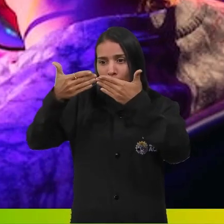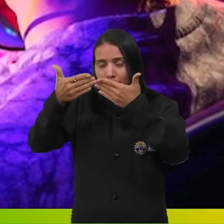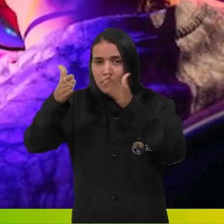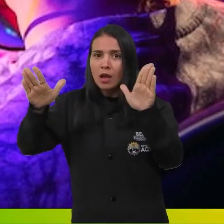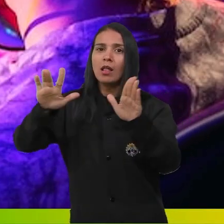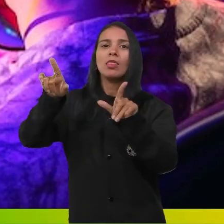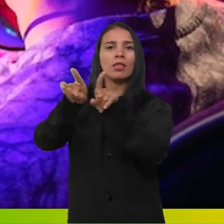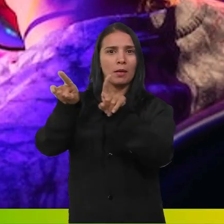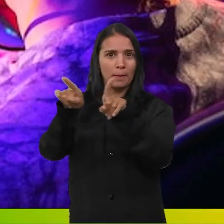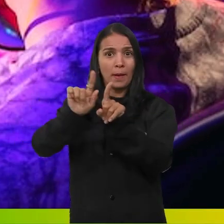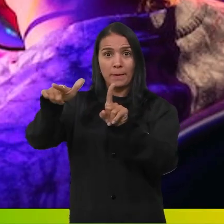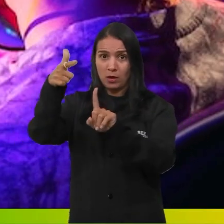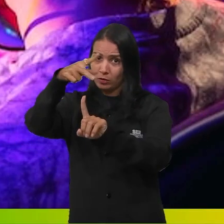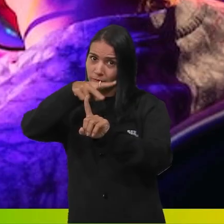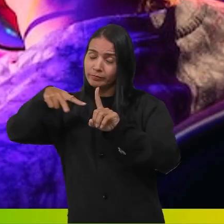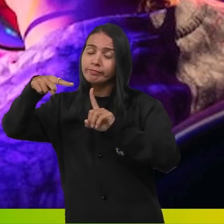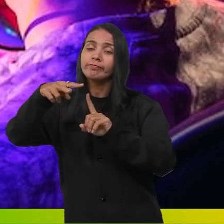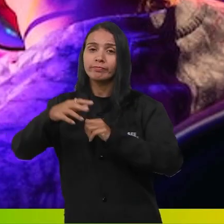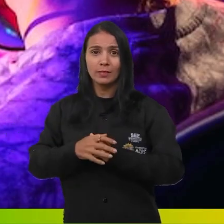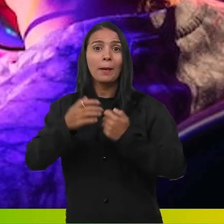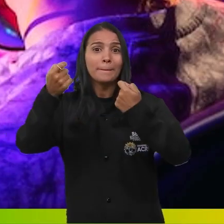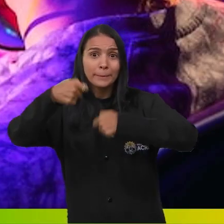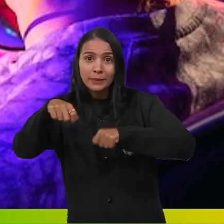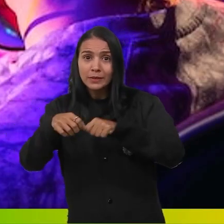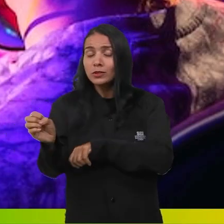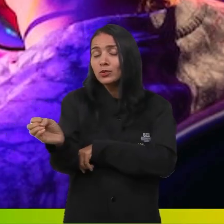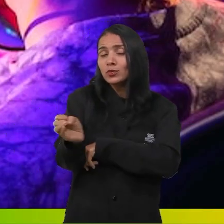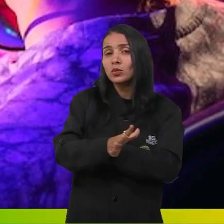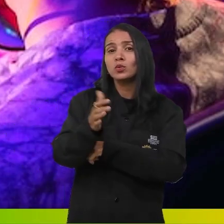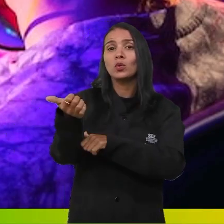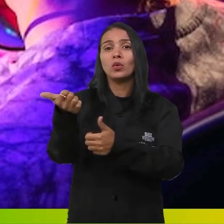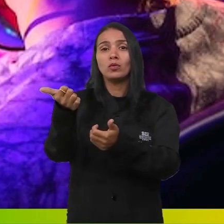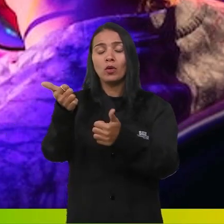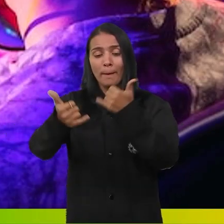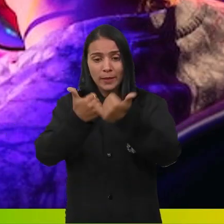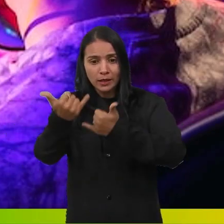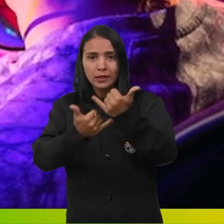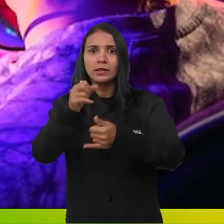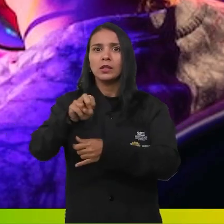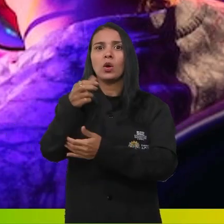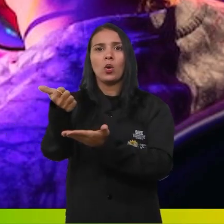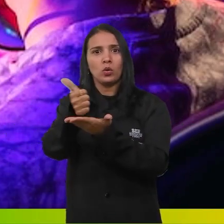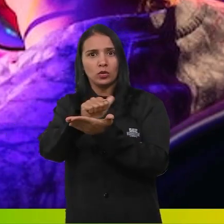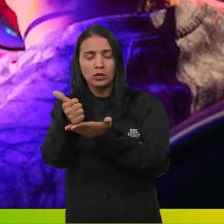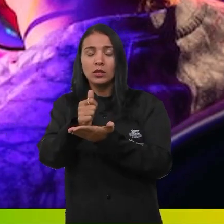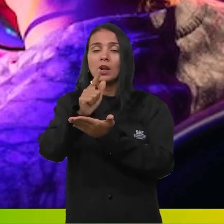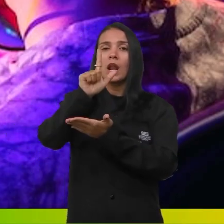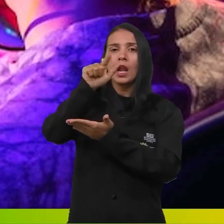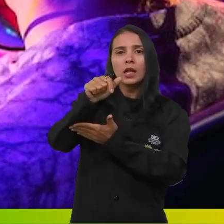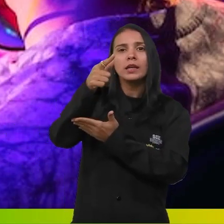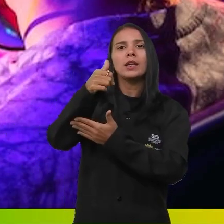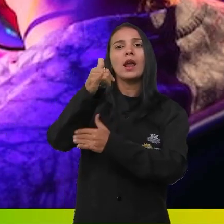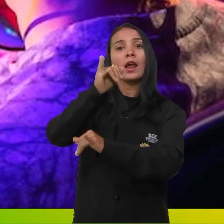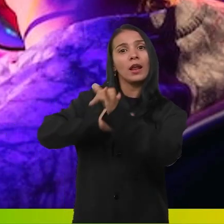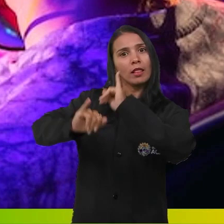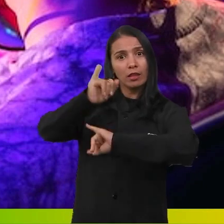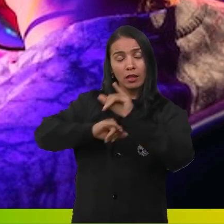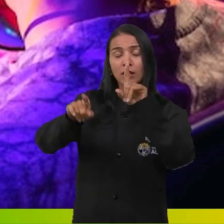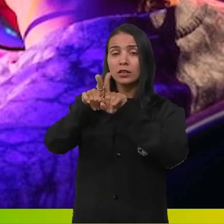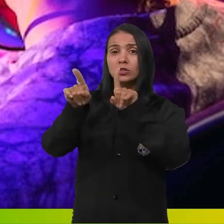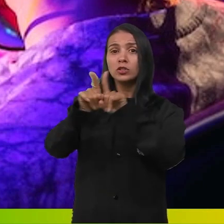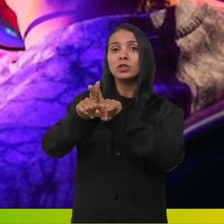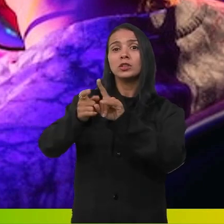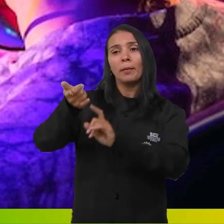audiovisual tradicional. Os news games emergem como jogos eletrônicos que narram, explicam e